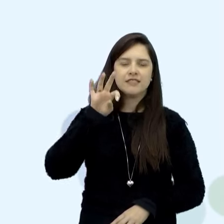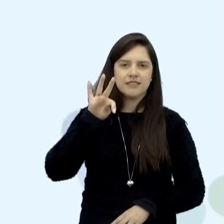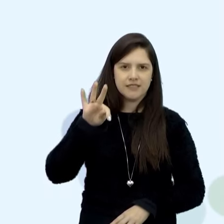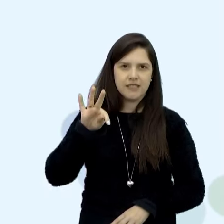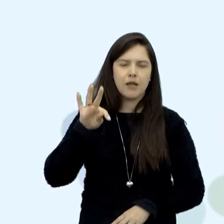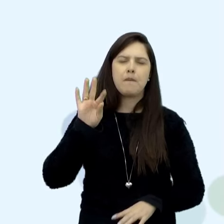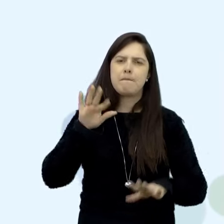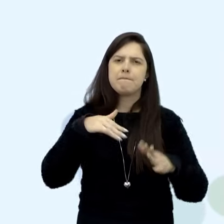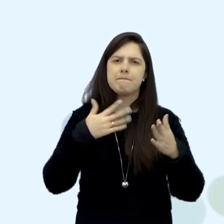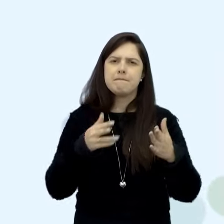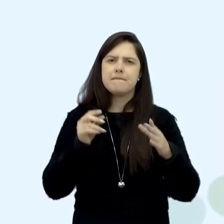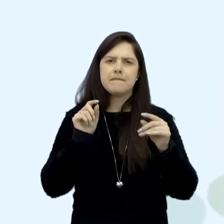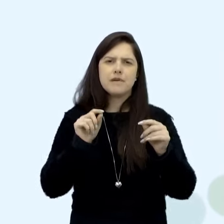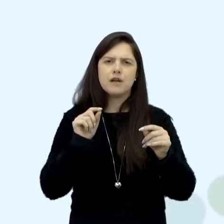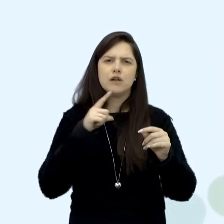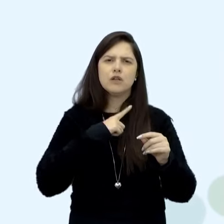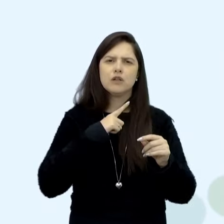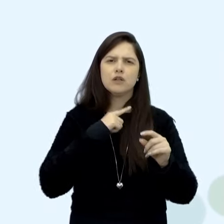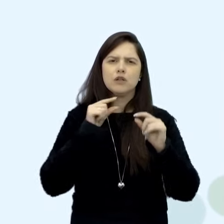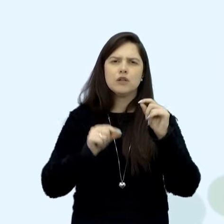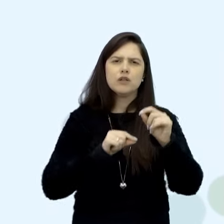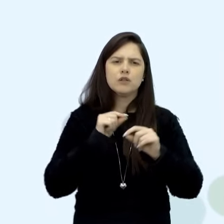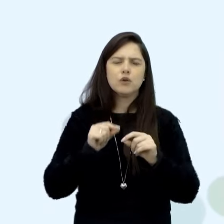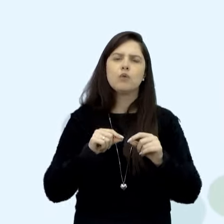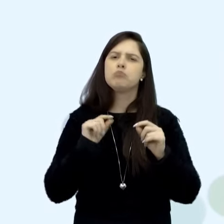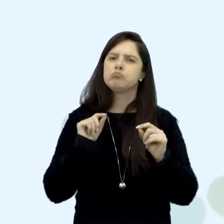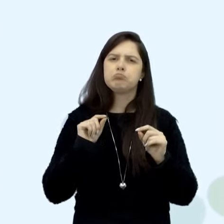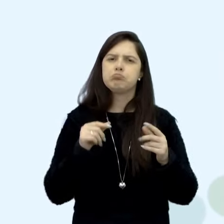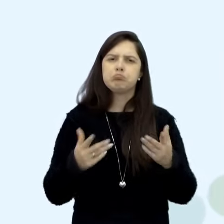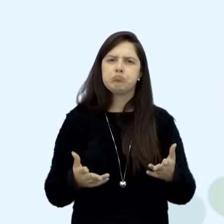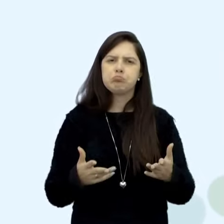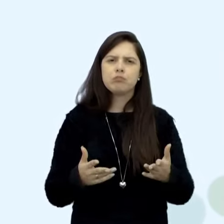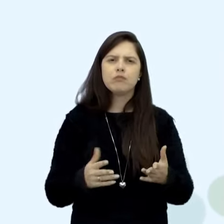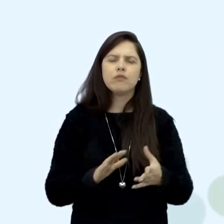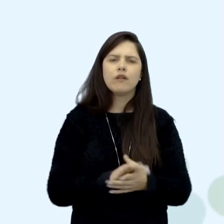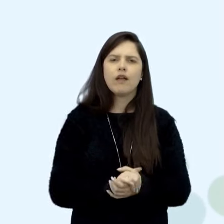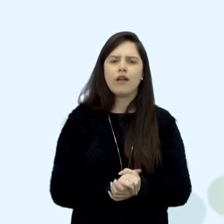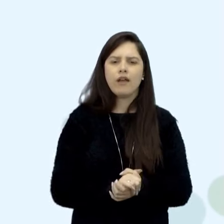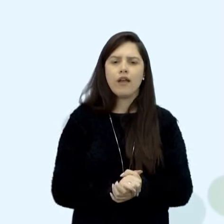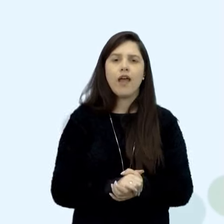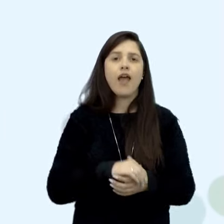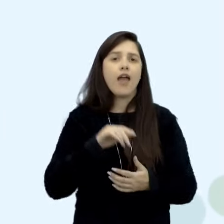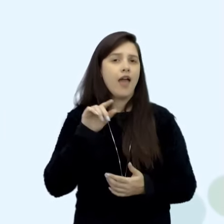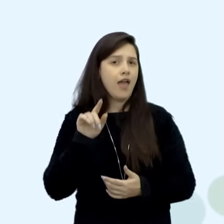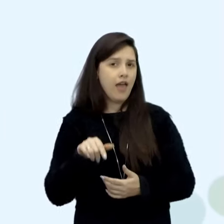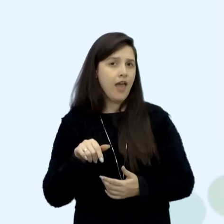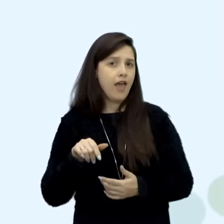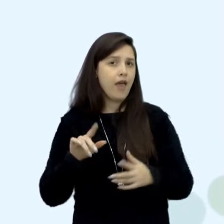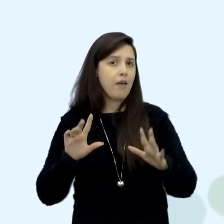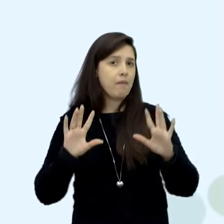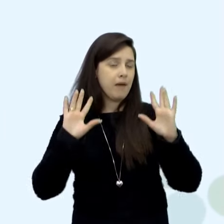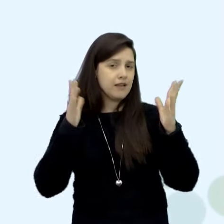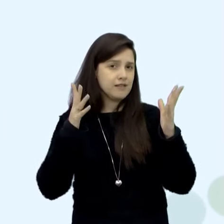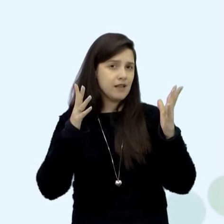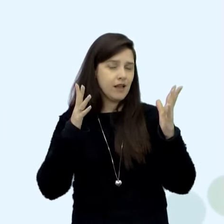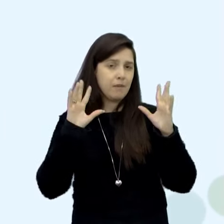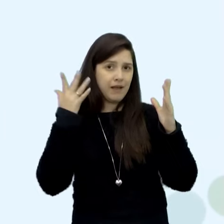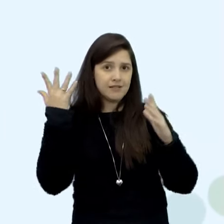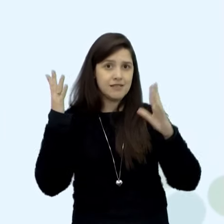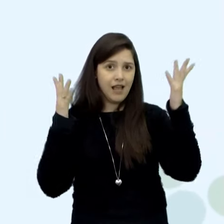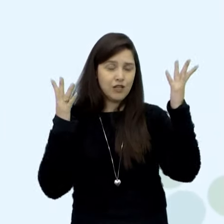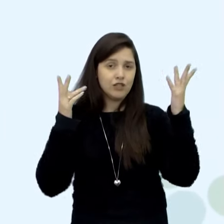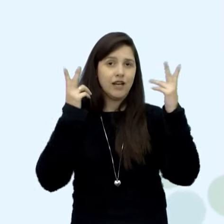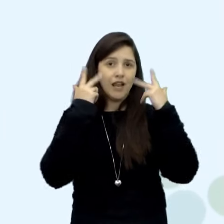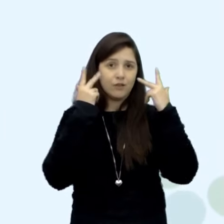escaladas. Então, temos aqui o Monte Everest. O Monte Everest, ele é uma paisagem natural